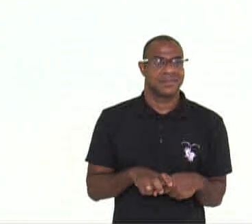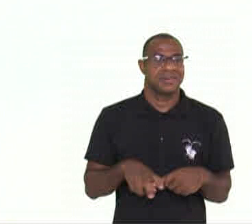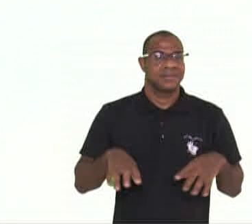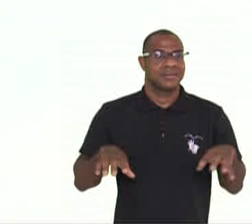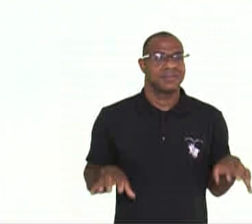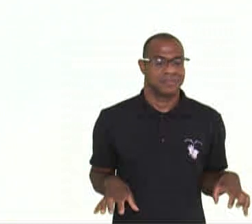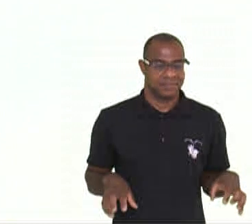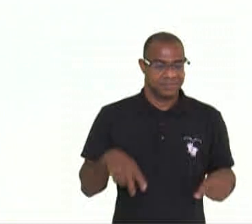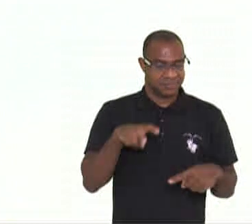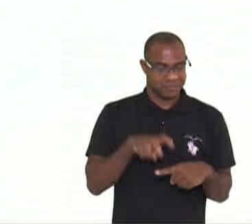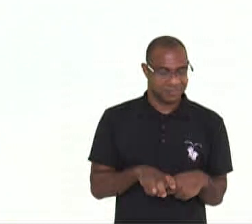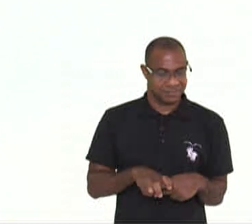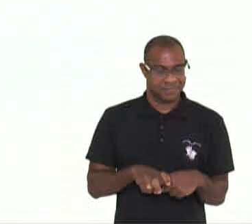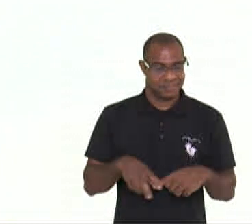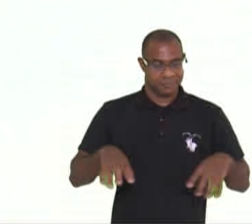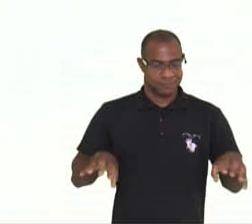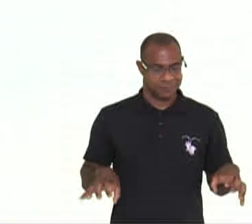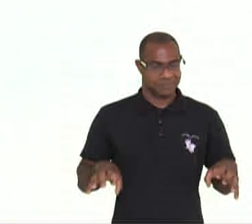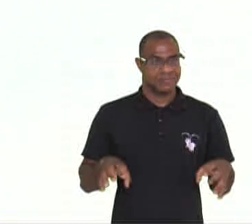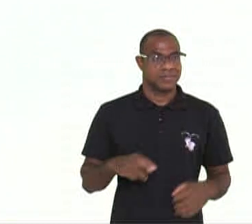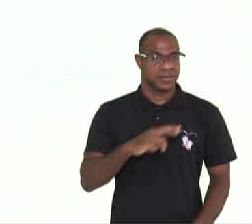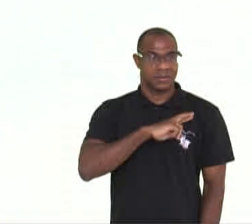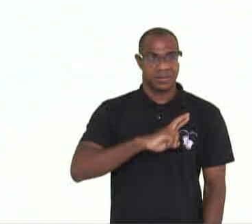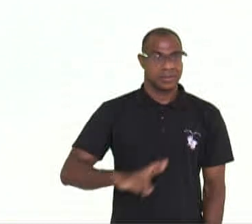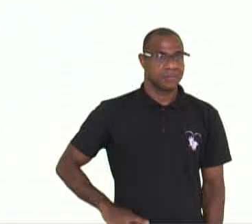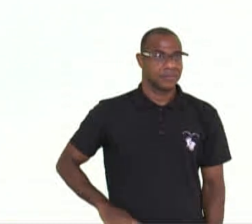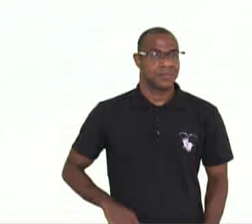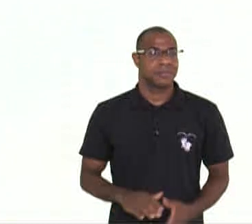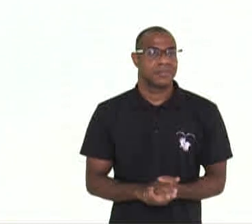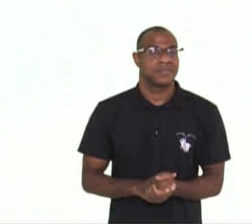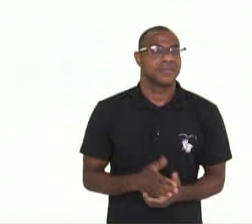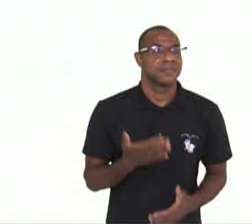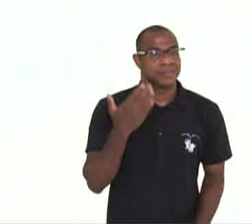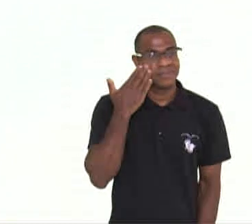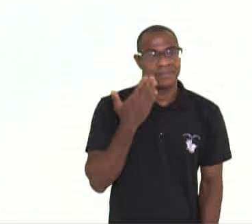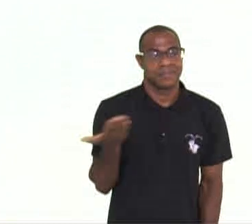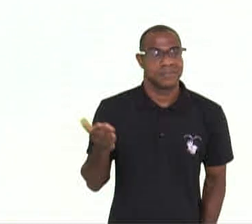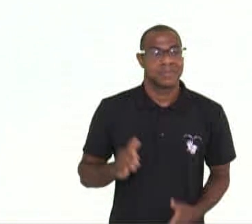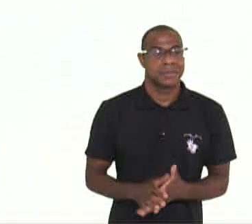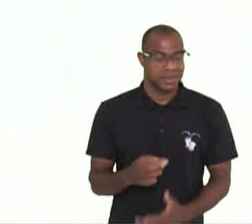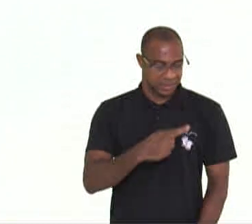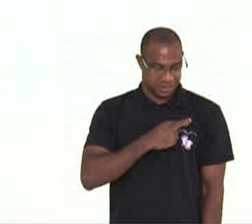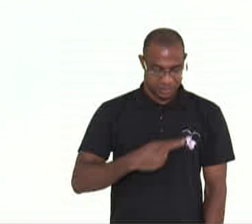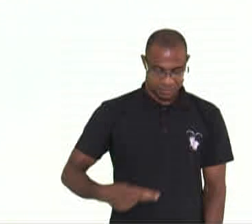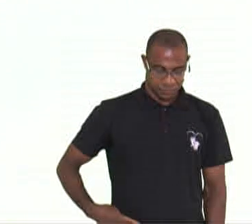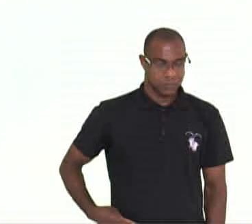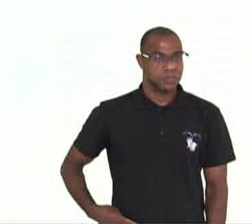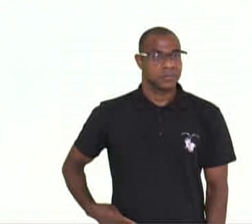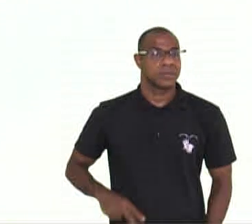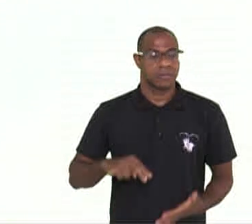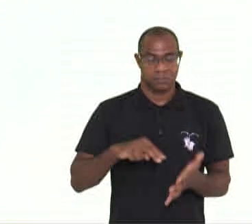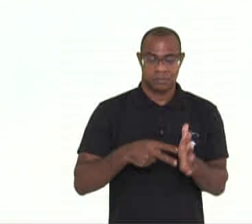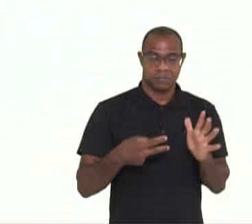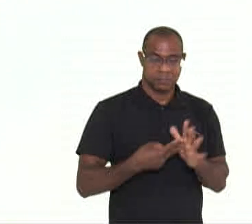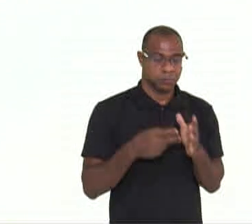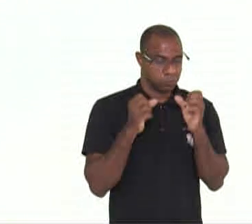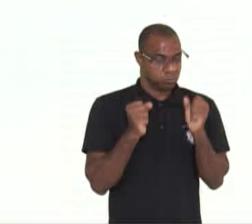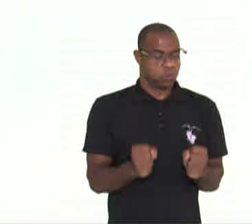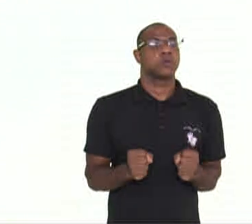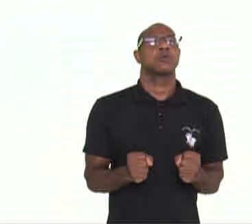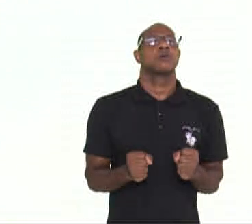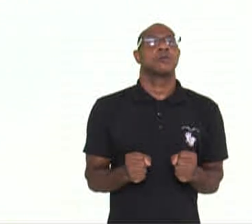o Império, o governo do Brasil não é mais comandado pelo imperador Dom Pedro II, mas pela República, essa figura que representa o